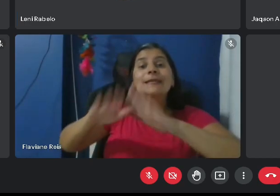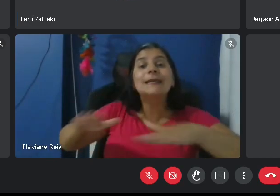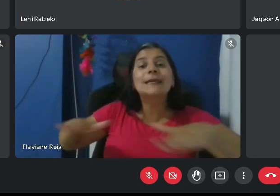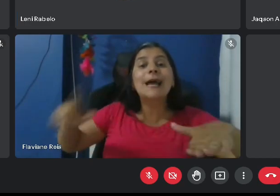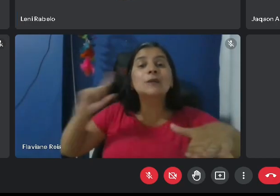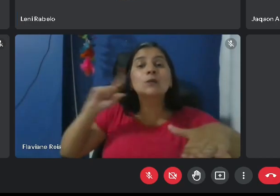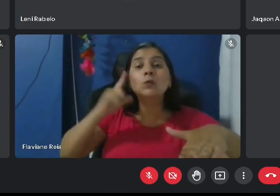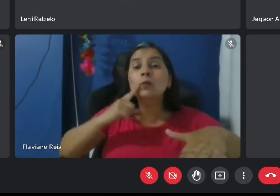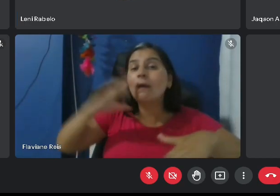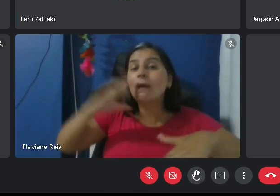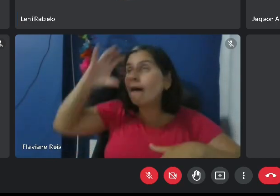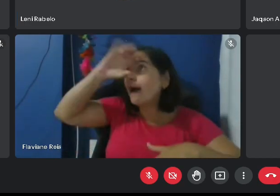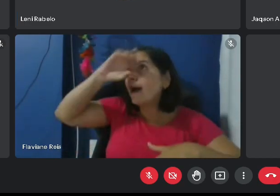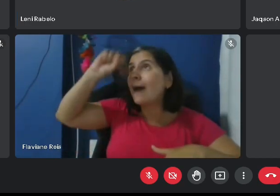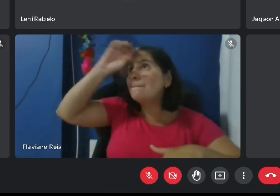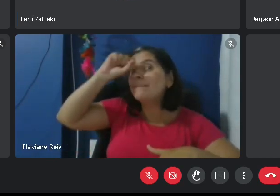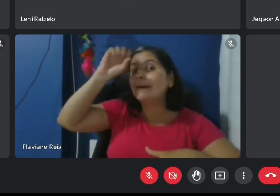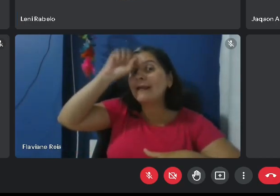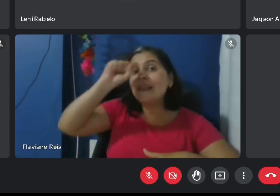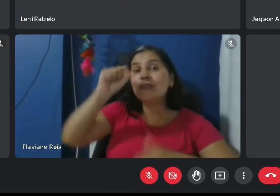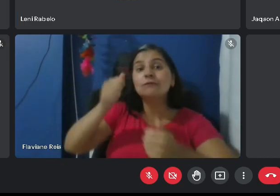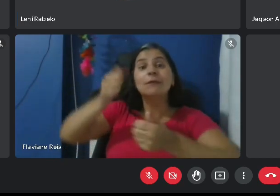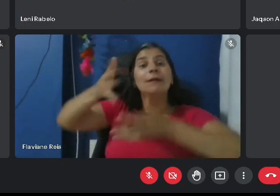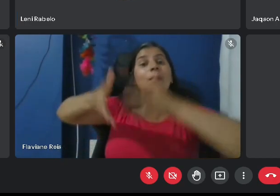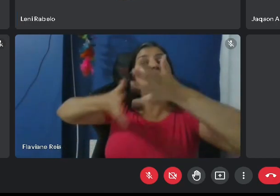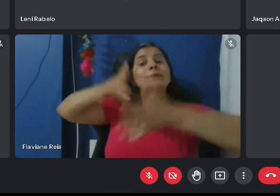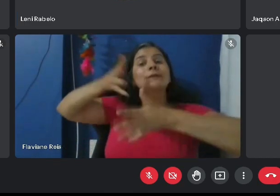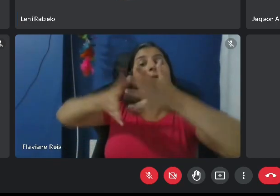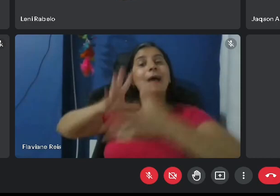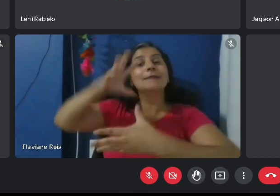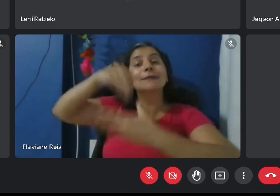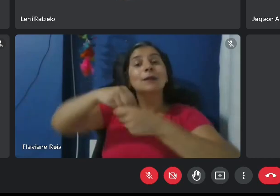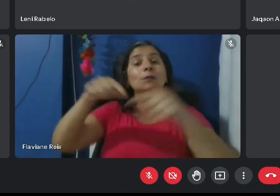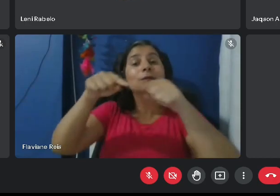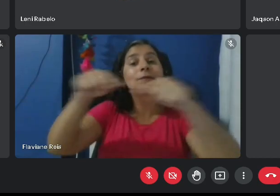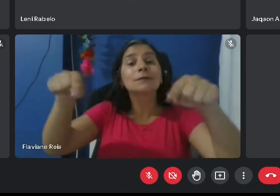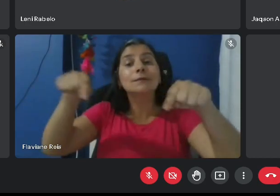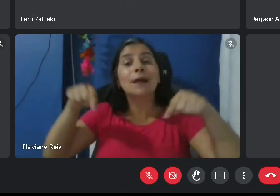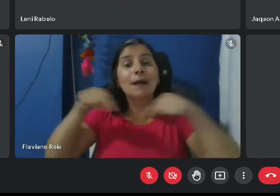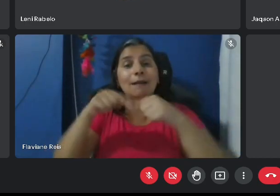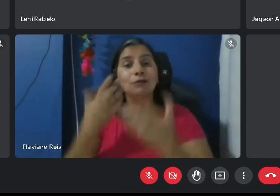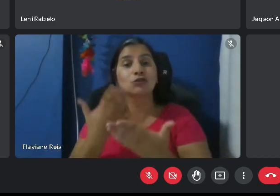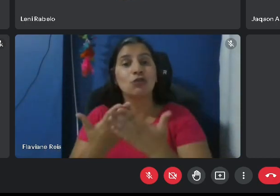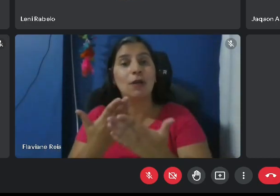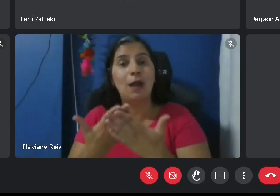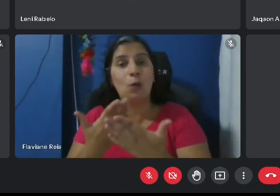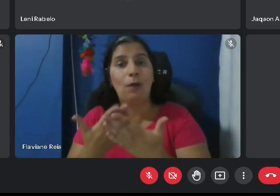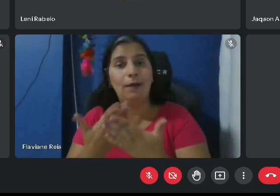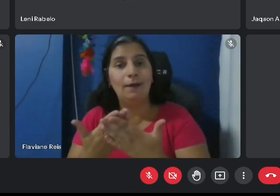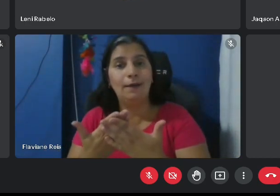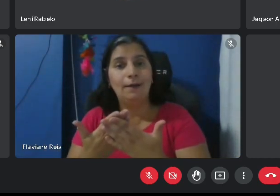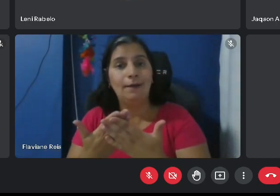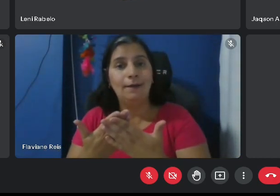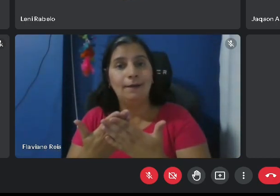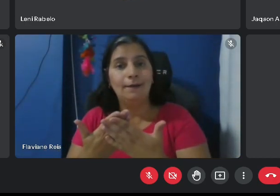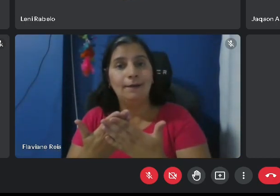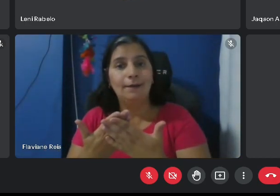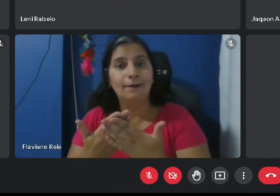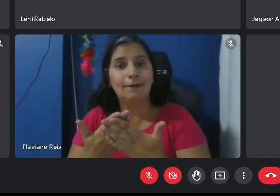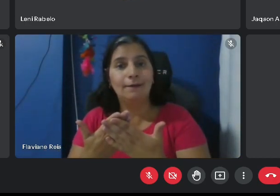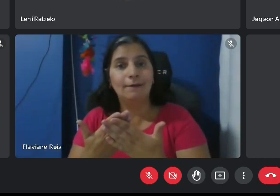Segundo, fala que é muito importante aprender a Libras dentro do espaço